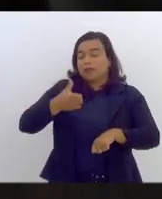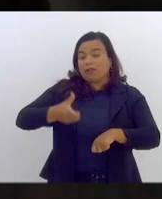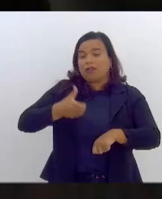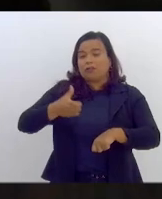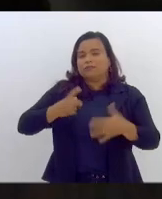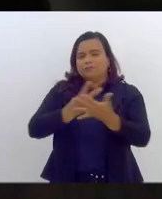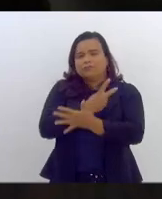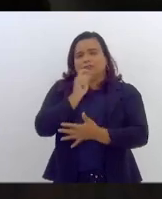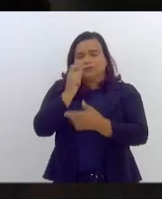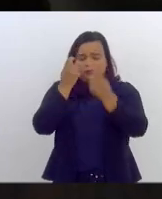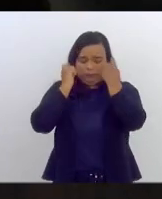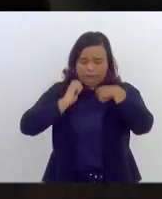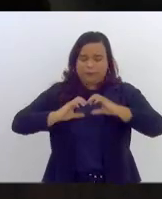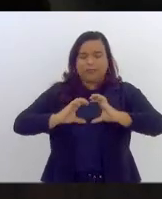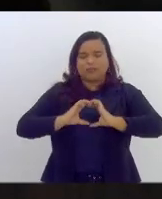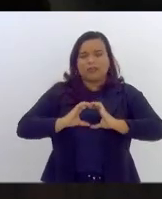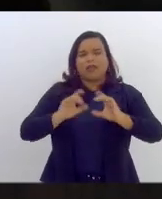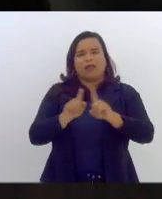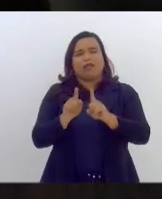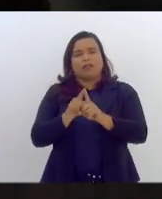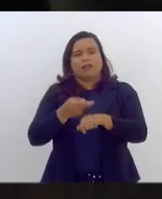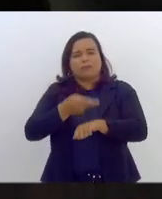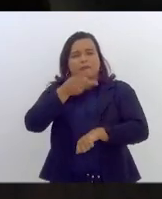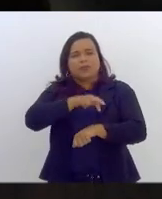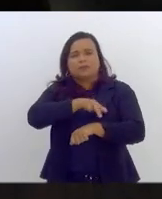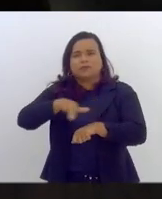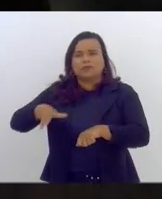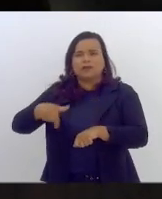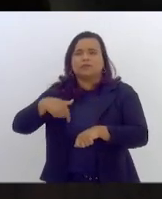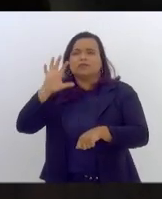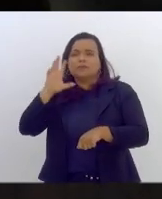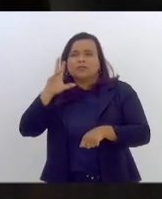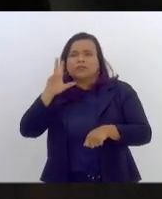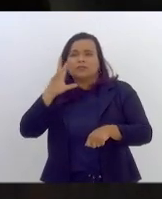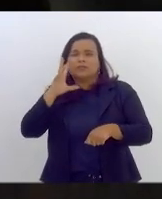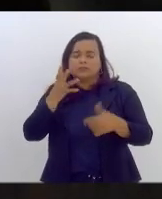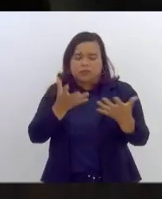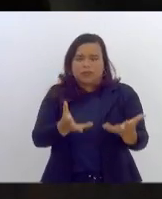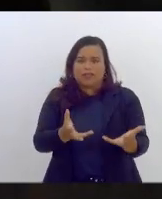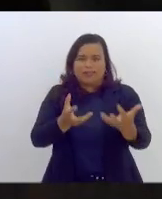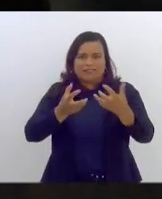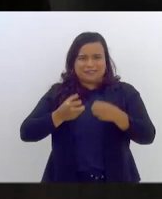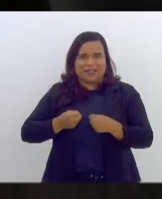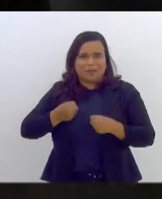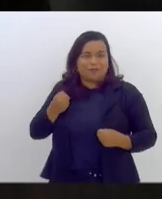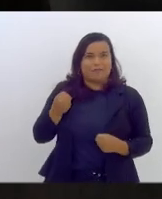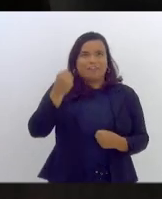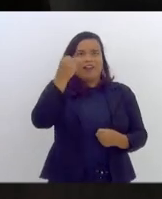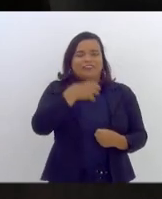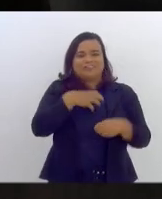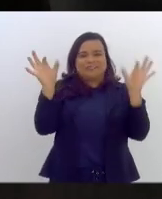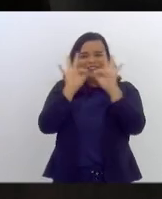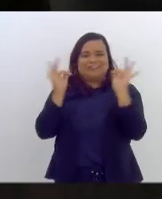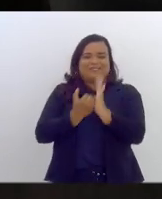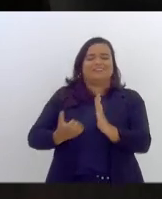que as medalhas e os prêmios são percebidos com mais intensidade,